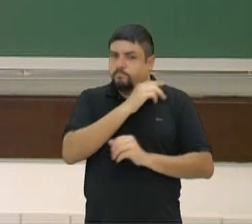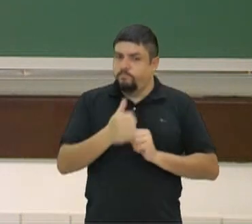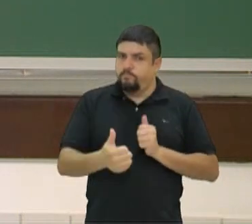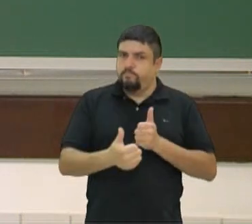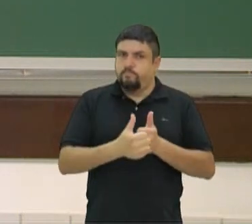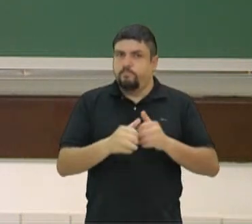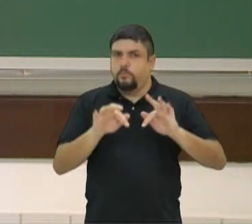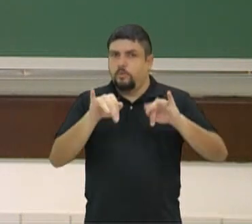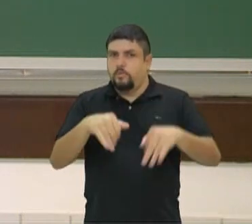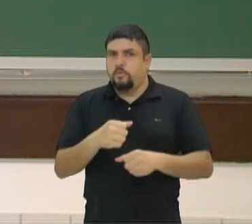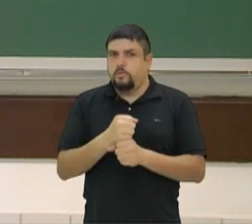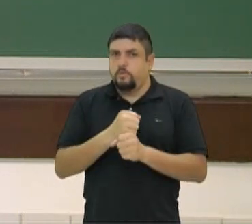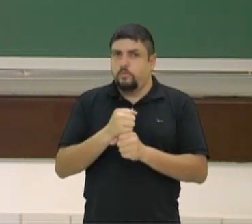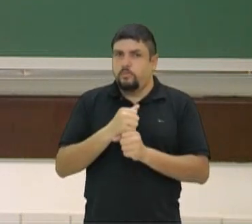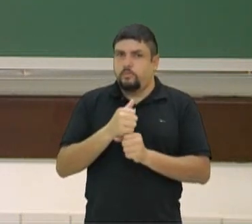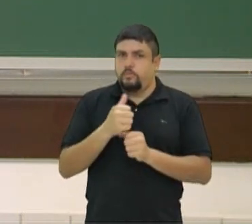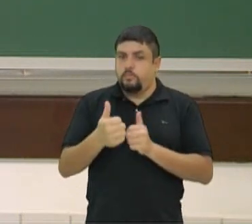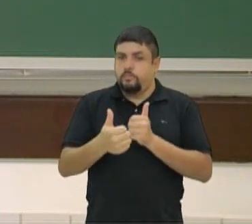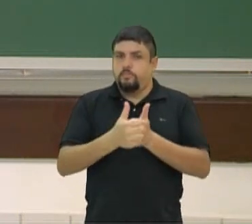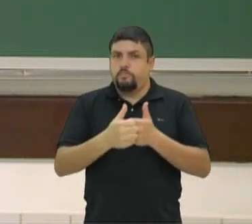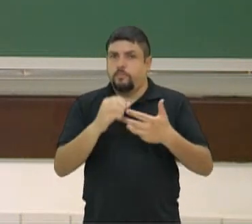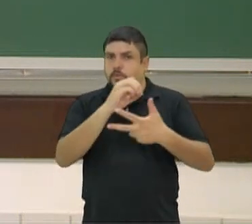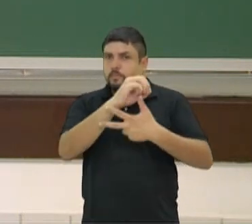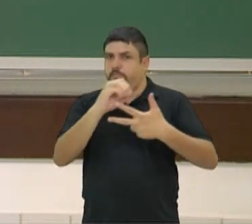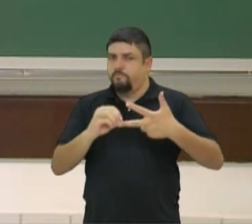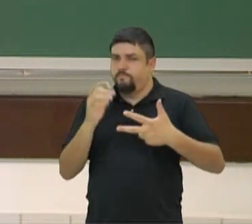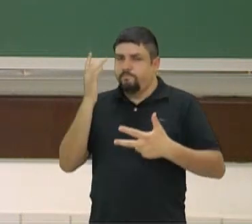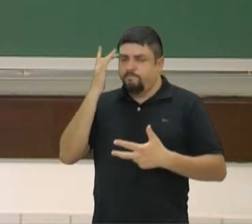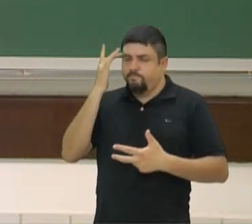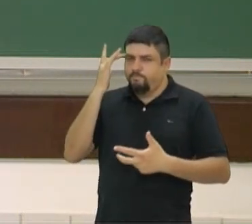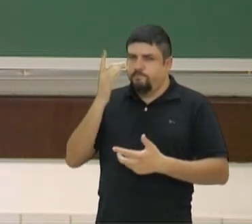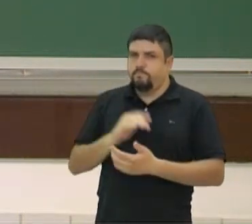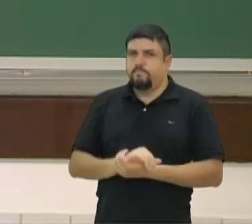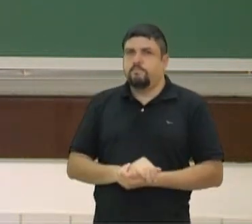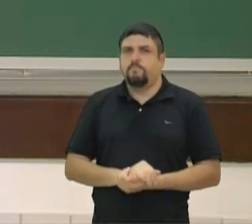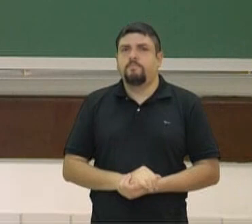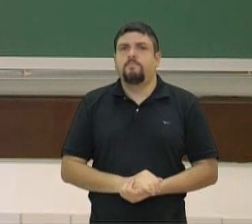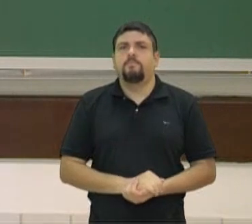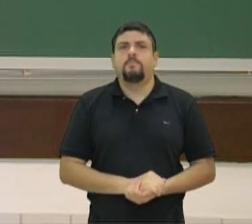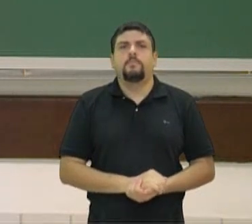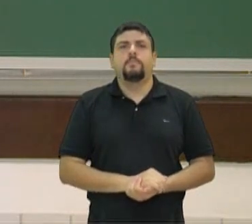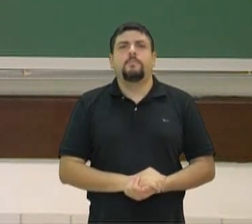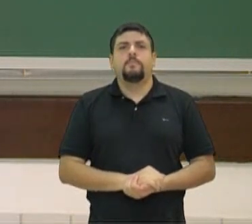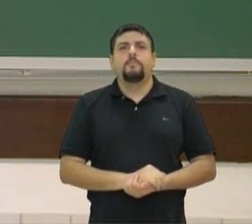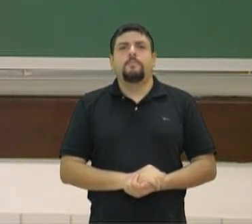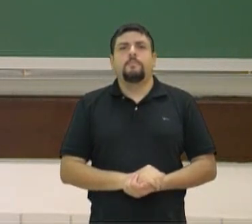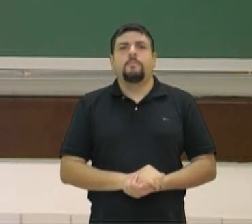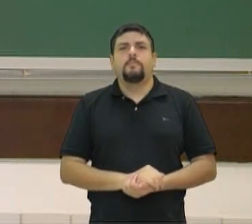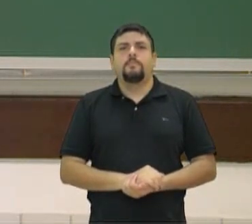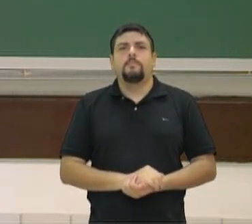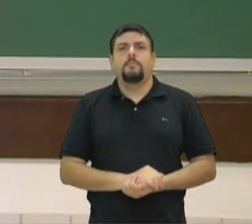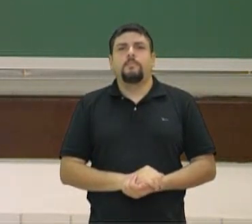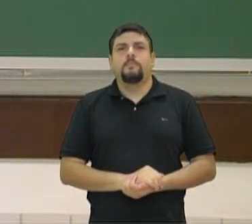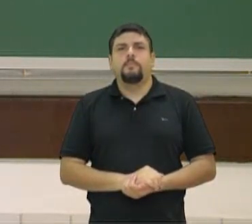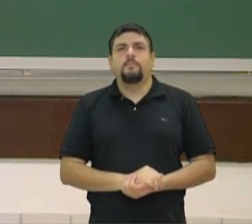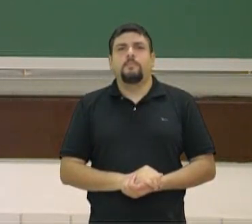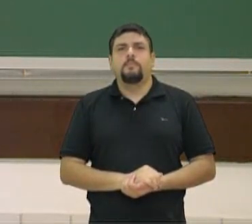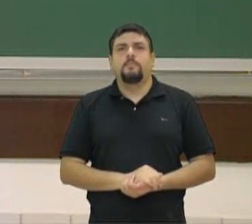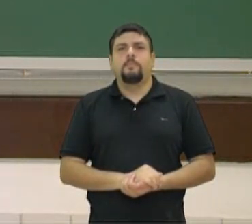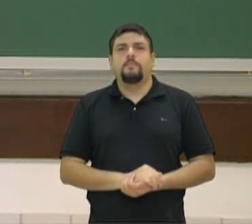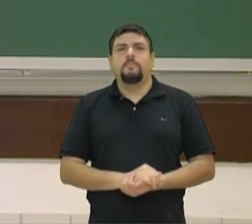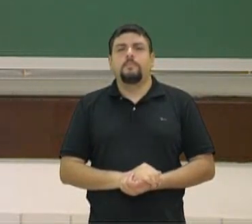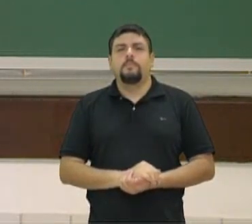aí, logo teremos Enem. Fique esperto. Se liga. Vamos lá então. A